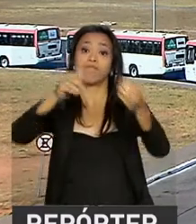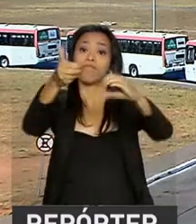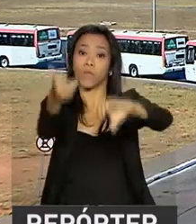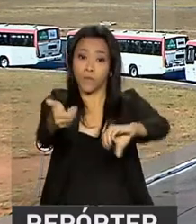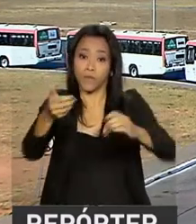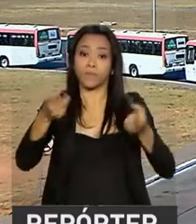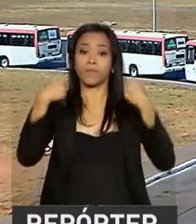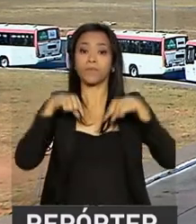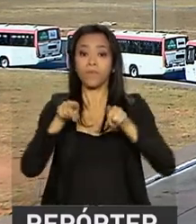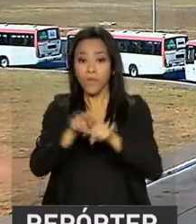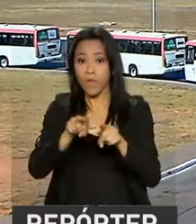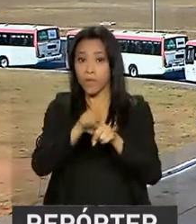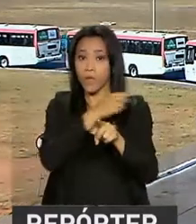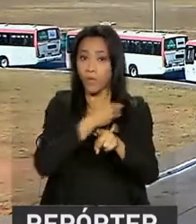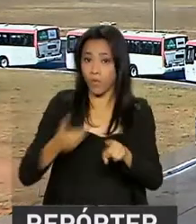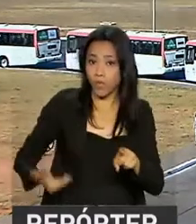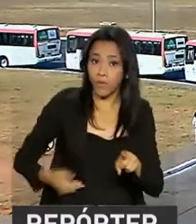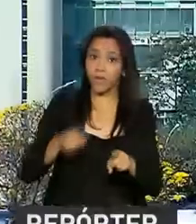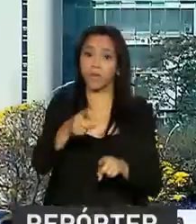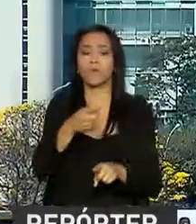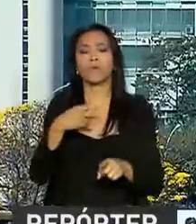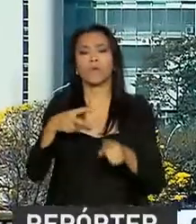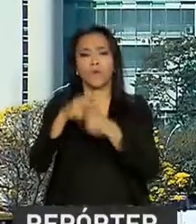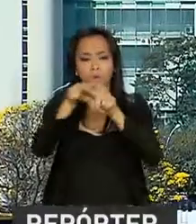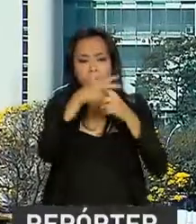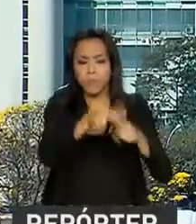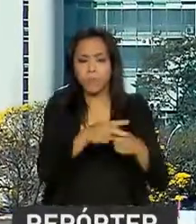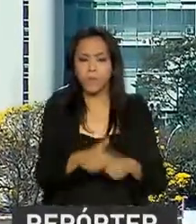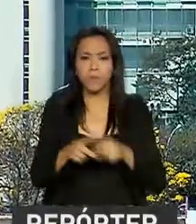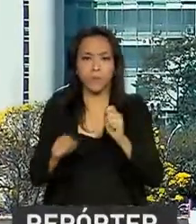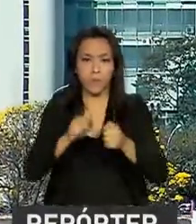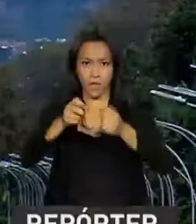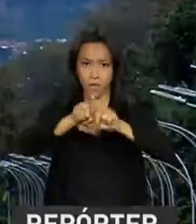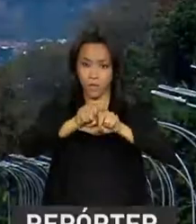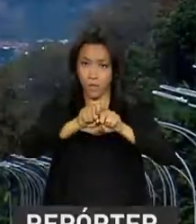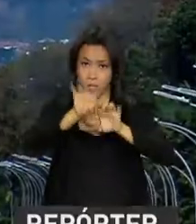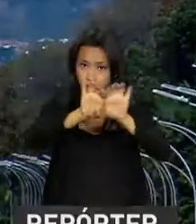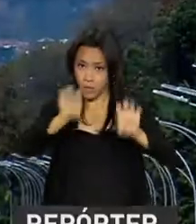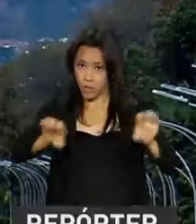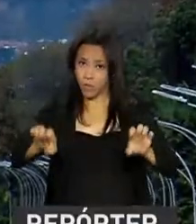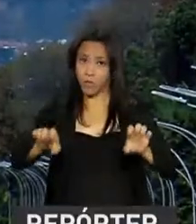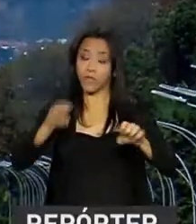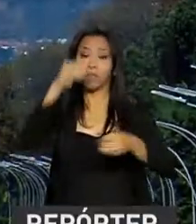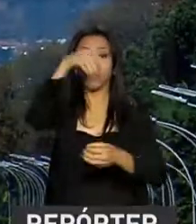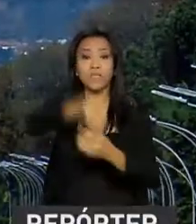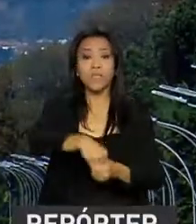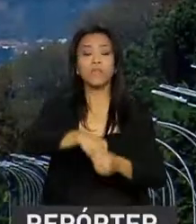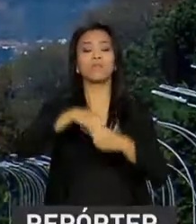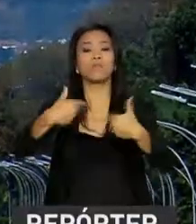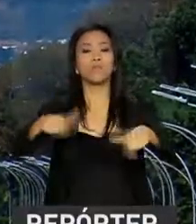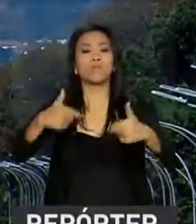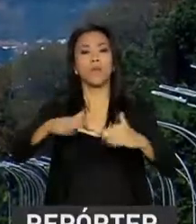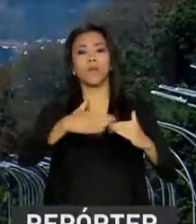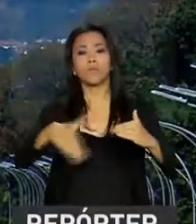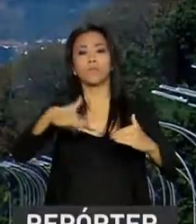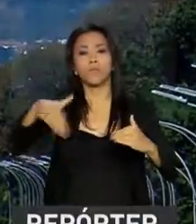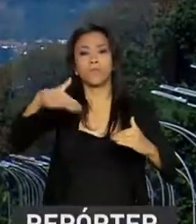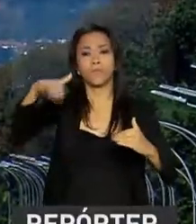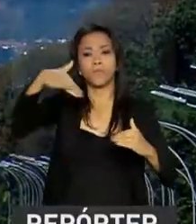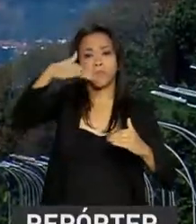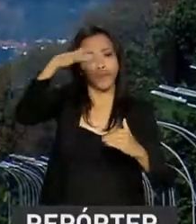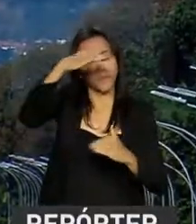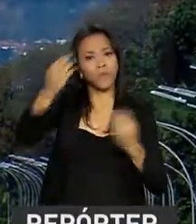uma proposta de reestruturação das carreiras do serviço público federal o que deve conter as despesas com pessoal no